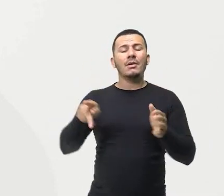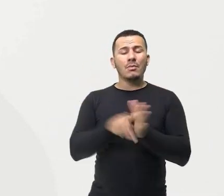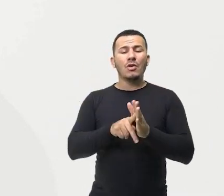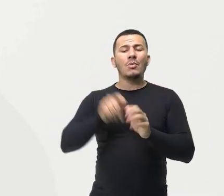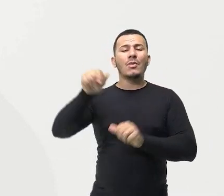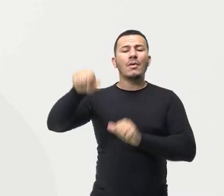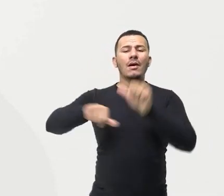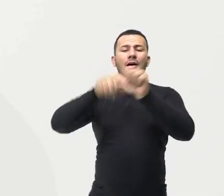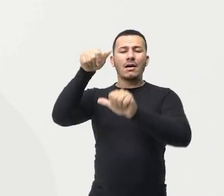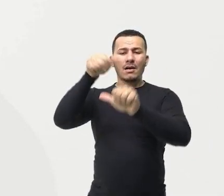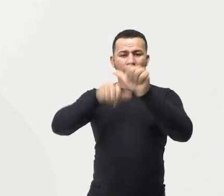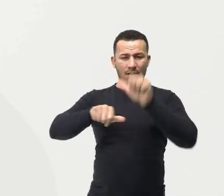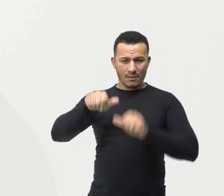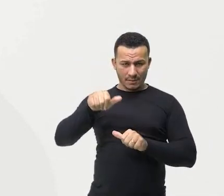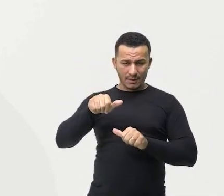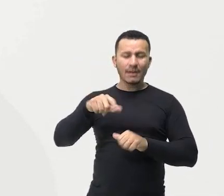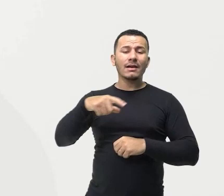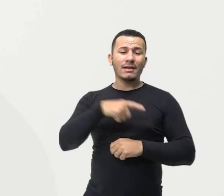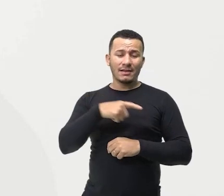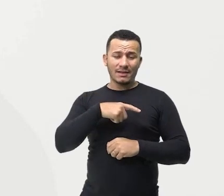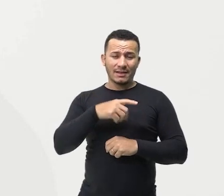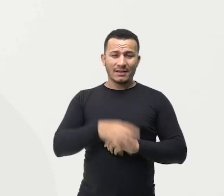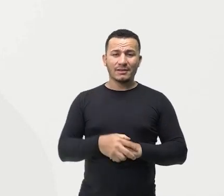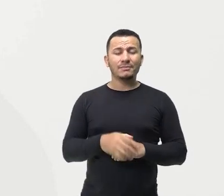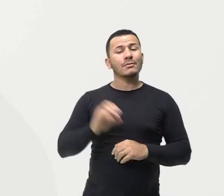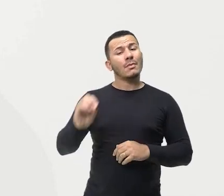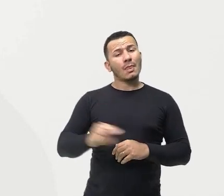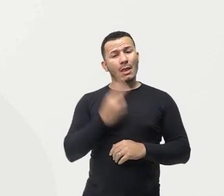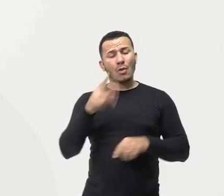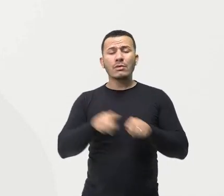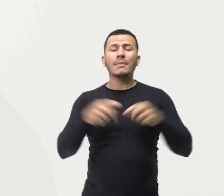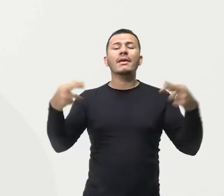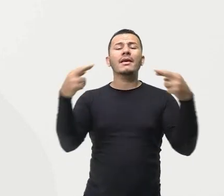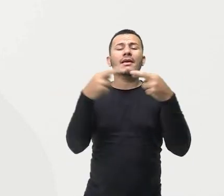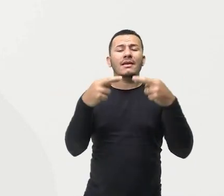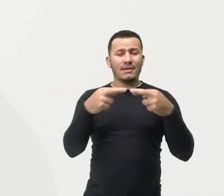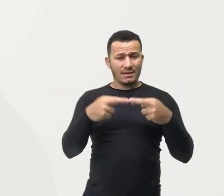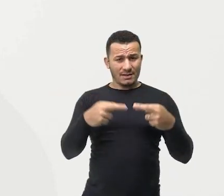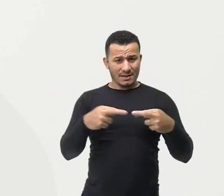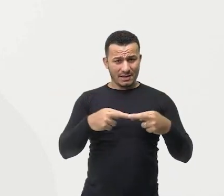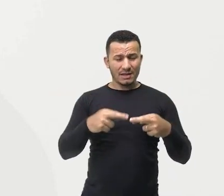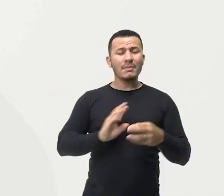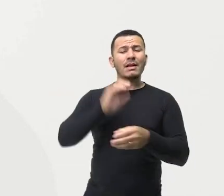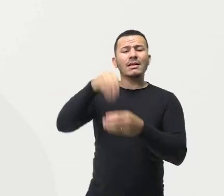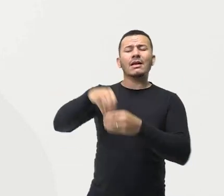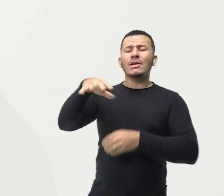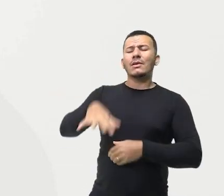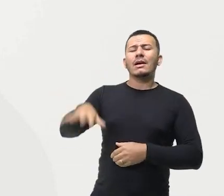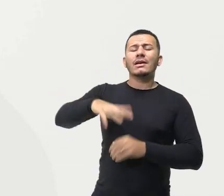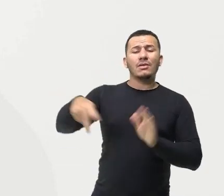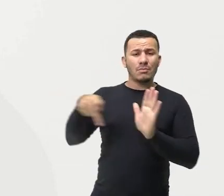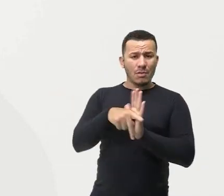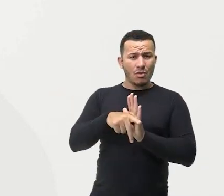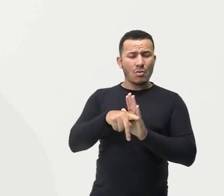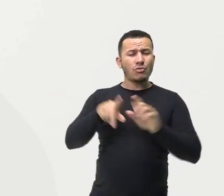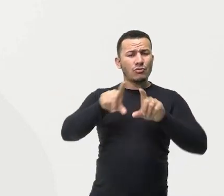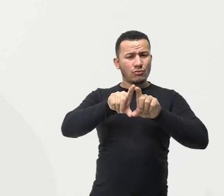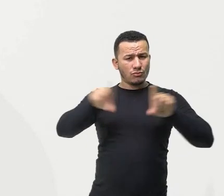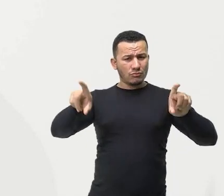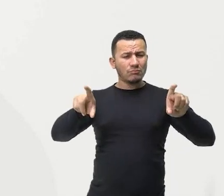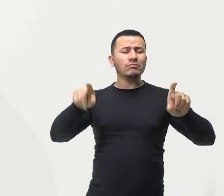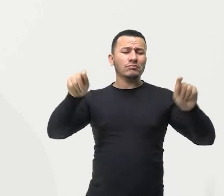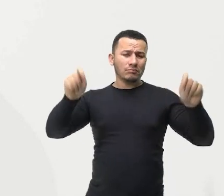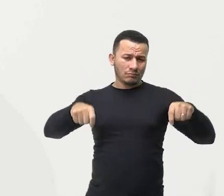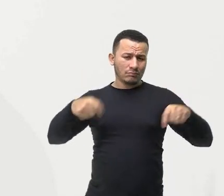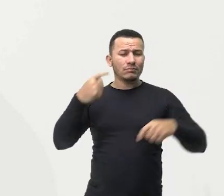né, dentro da nossa estrofe. Mas eu posso ter rimas acontecendo também dentro do próprio verso,